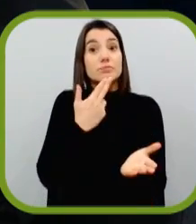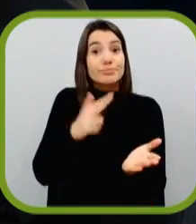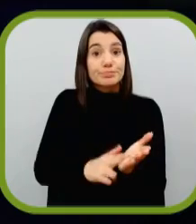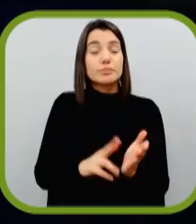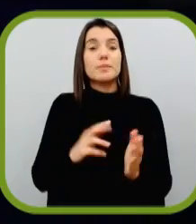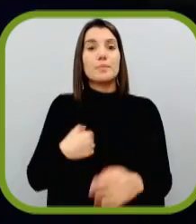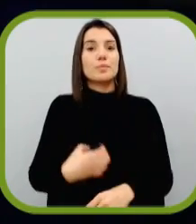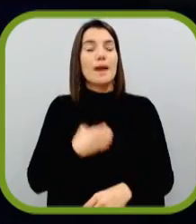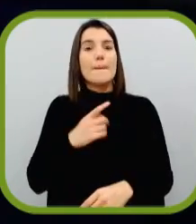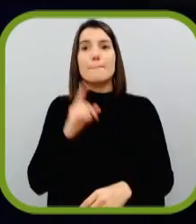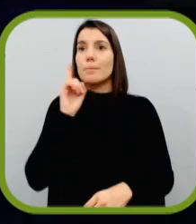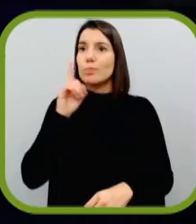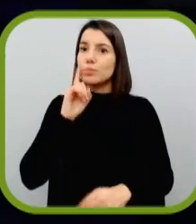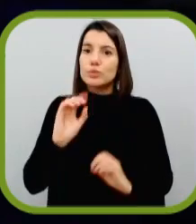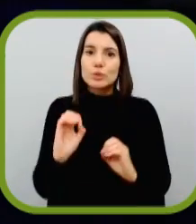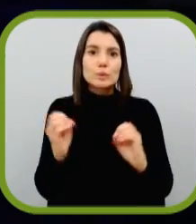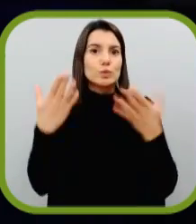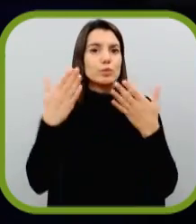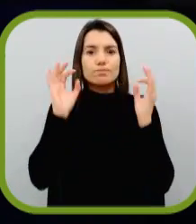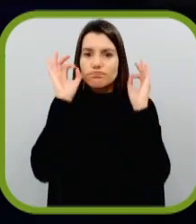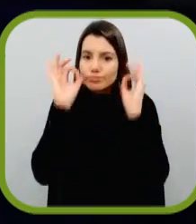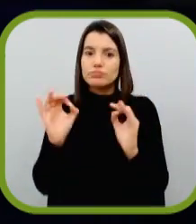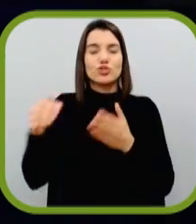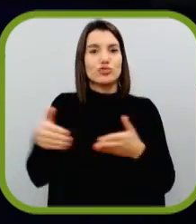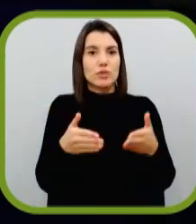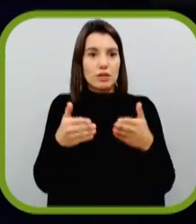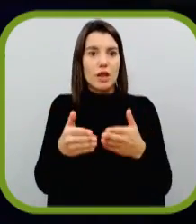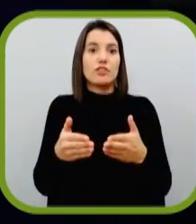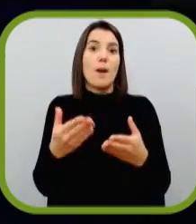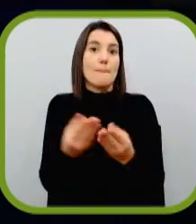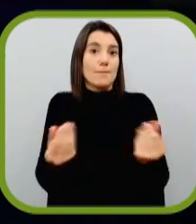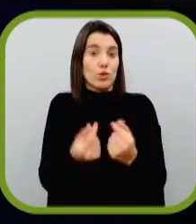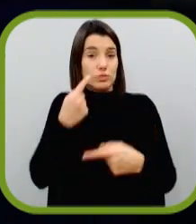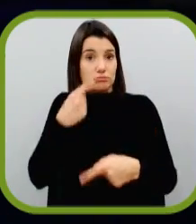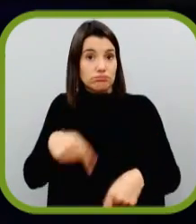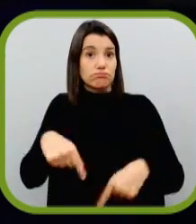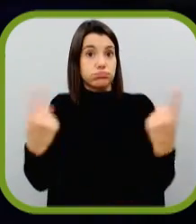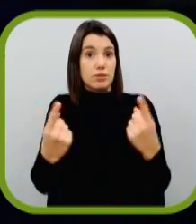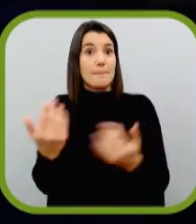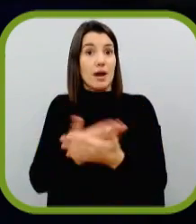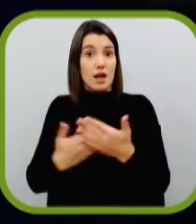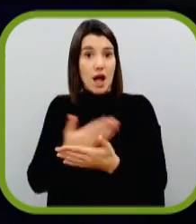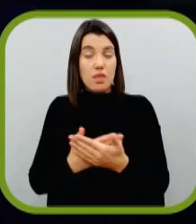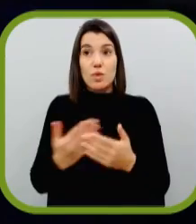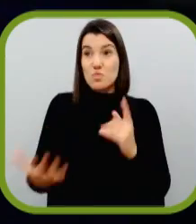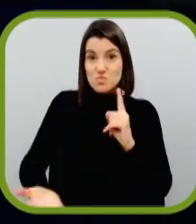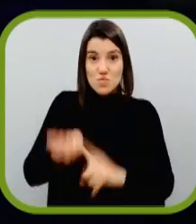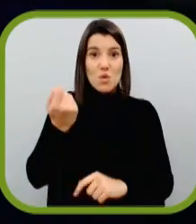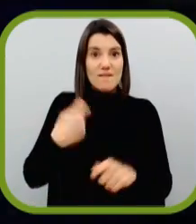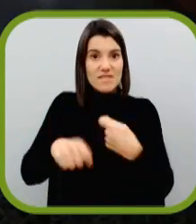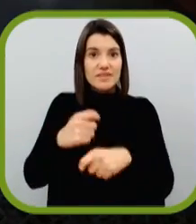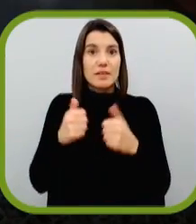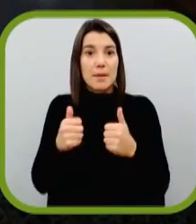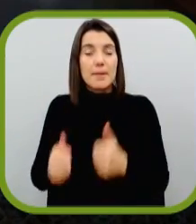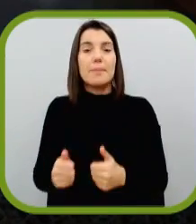eu diria que um dos fatores cruciais e estratégicos para lançar um produto no mercado com